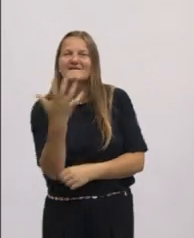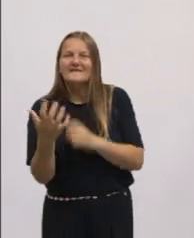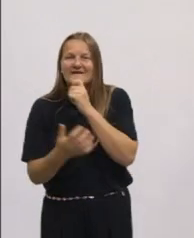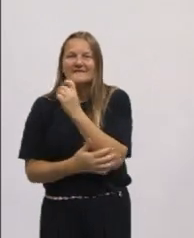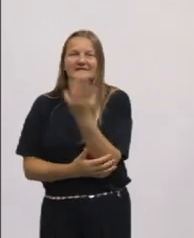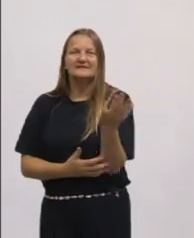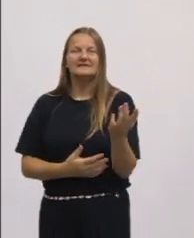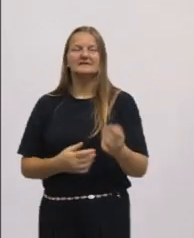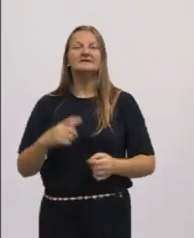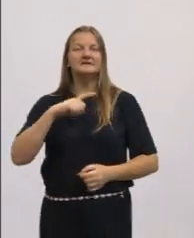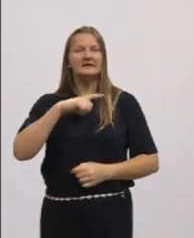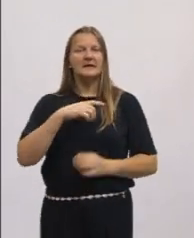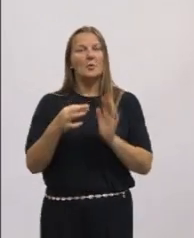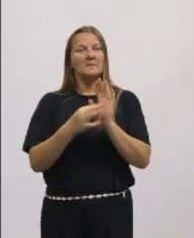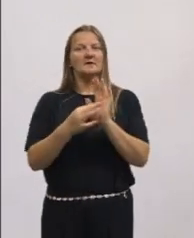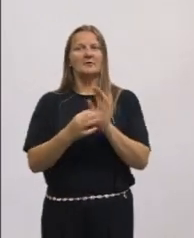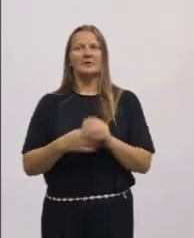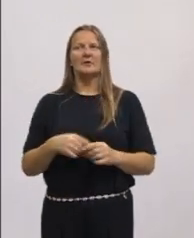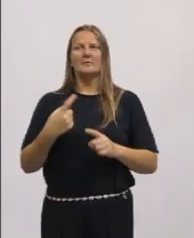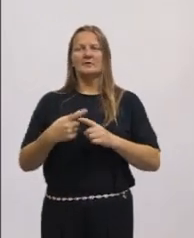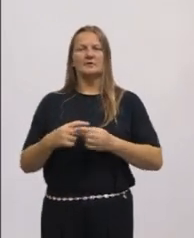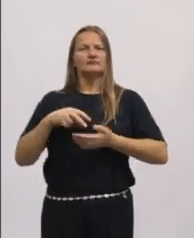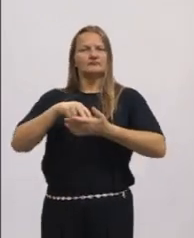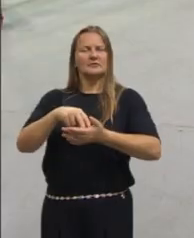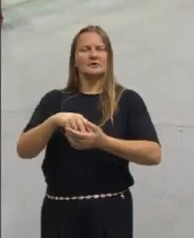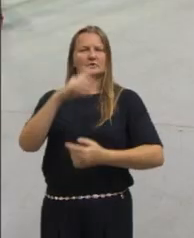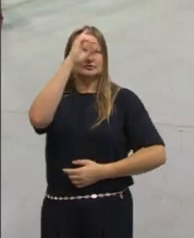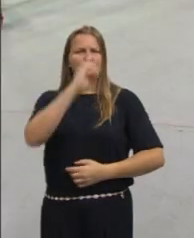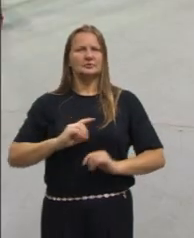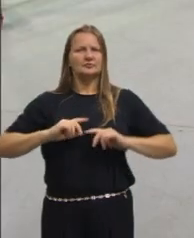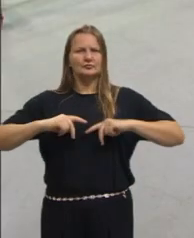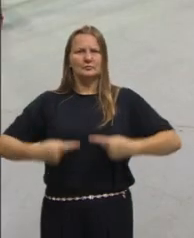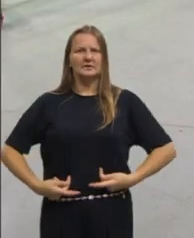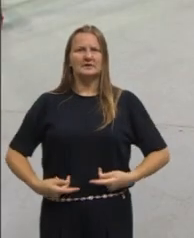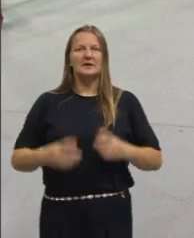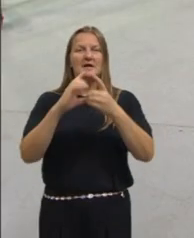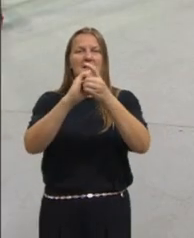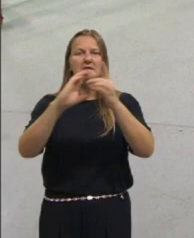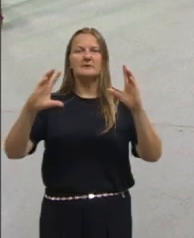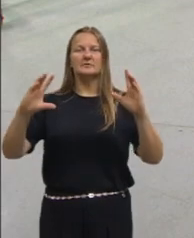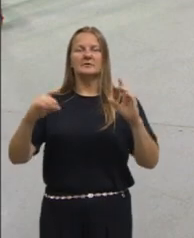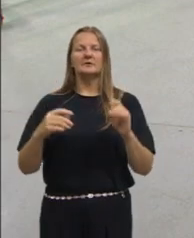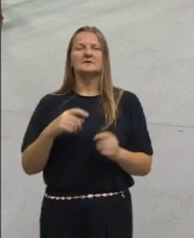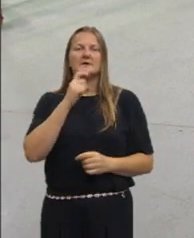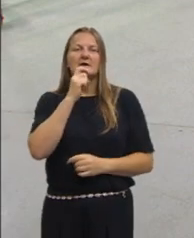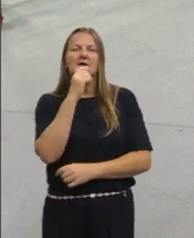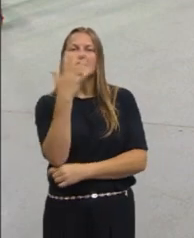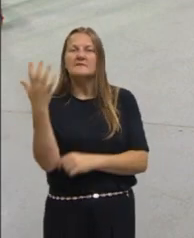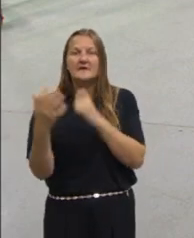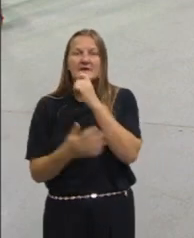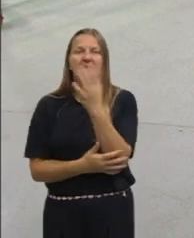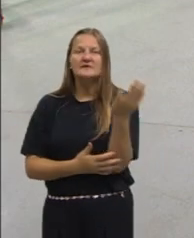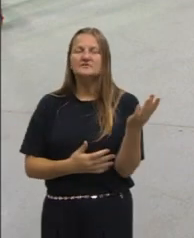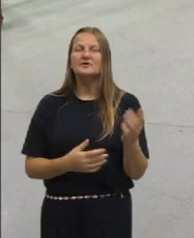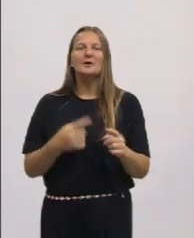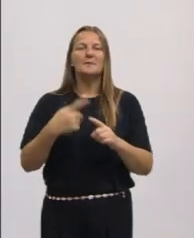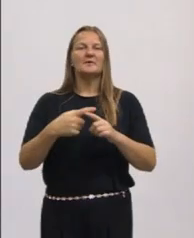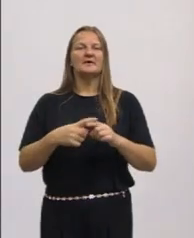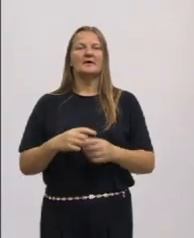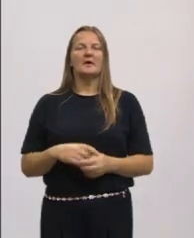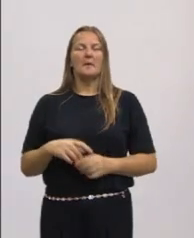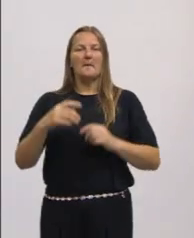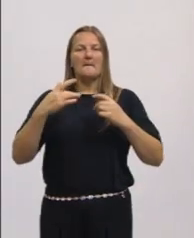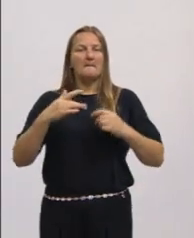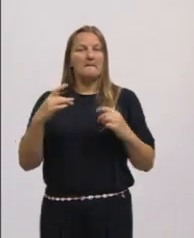ele se posiciona né a indisposiciona a favor dos Direitos Humanos da democracia do meio ambiente não é por uma questão